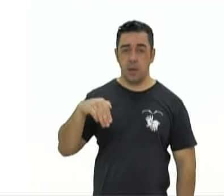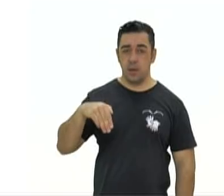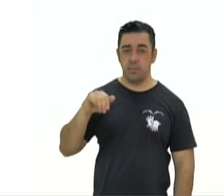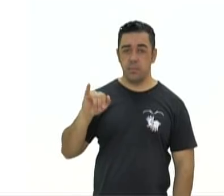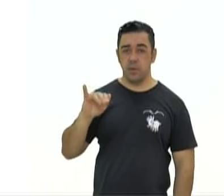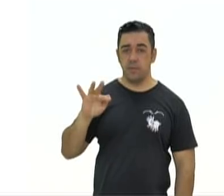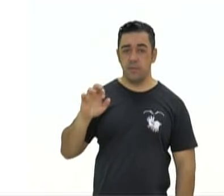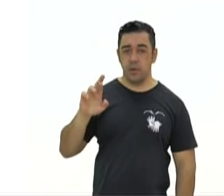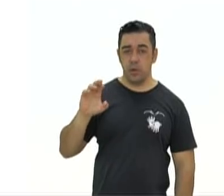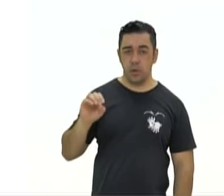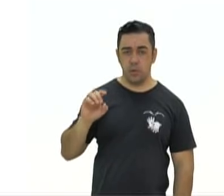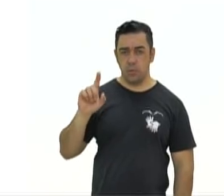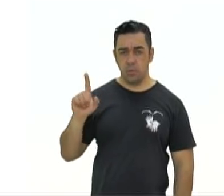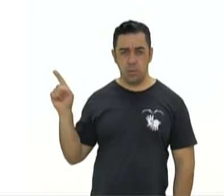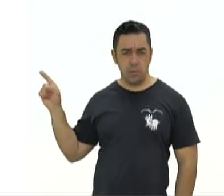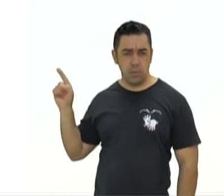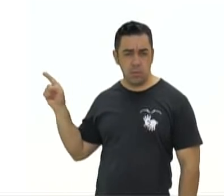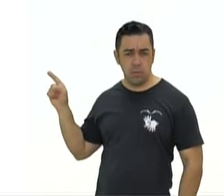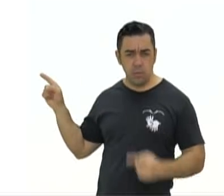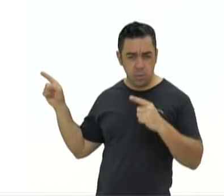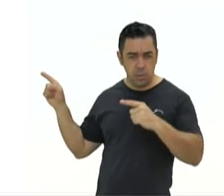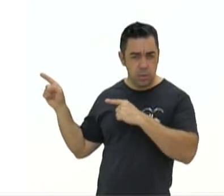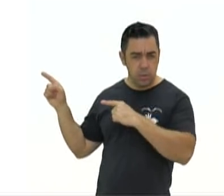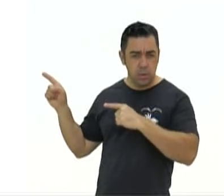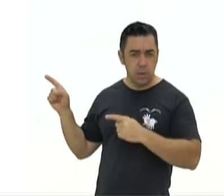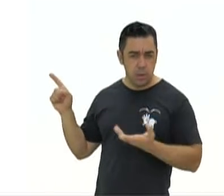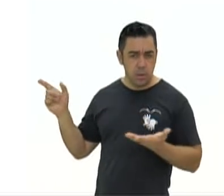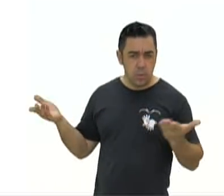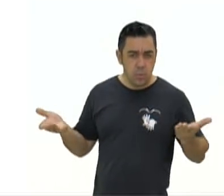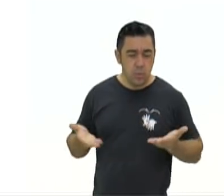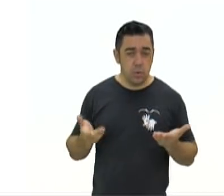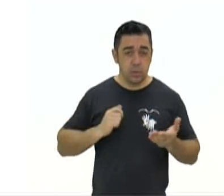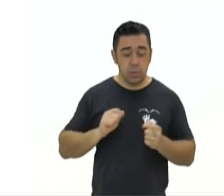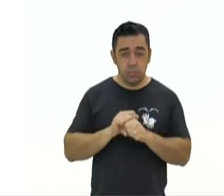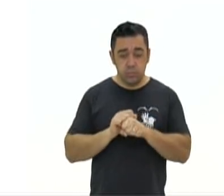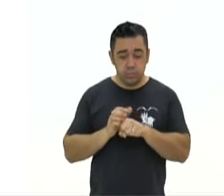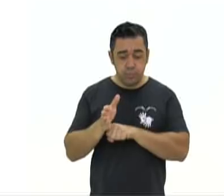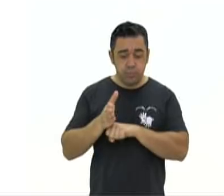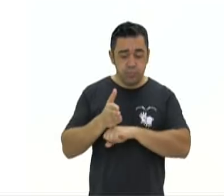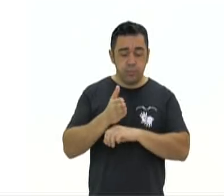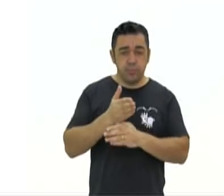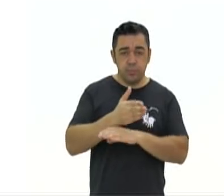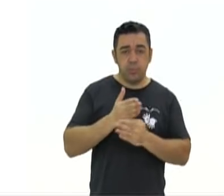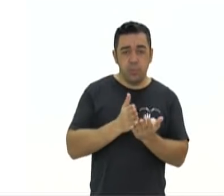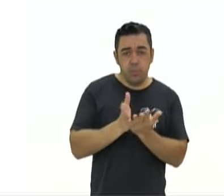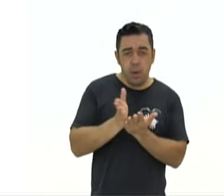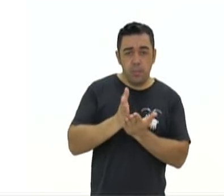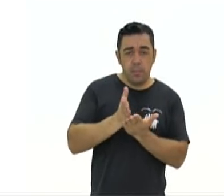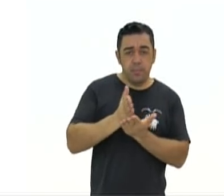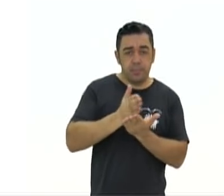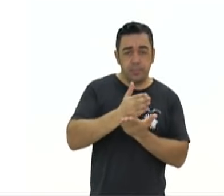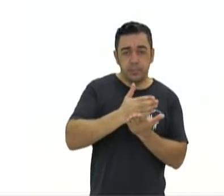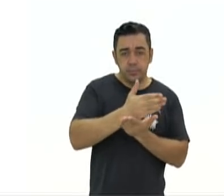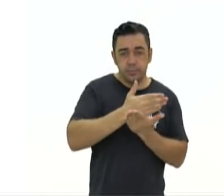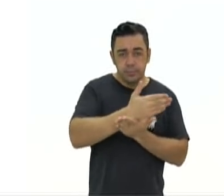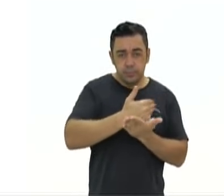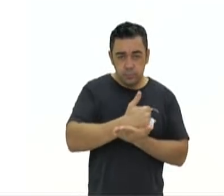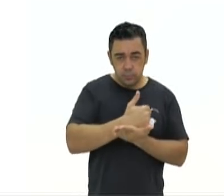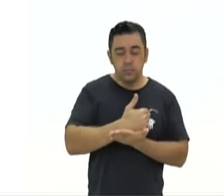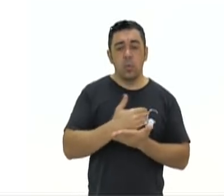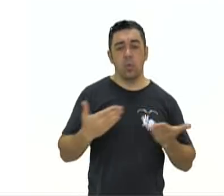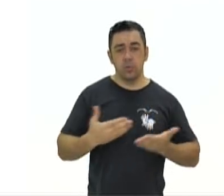mamífero, que parecia ali um musaranho, que a gente tem atualmente, deu origem a vários tipos de mamíferos. Então, hoje a gente tem